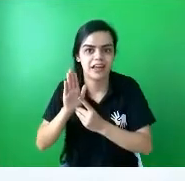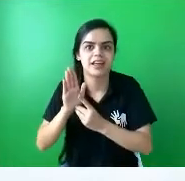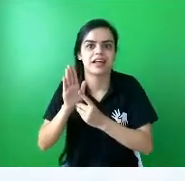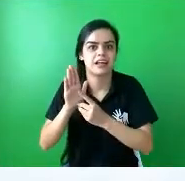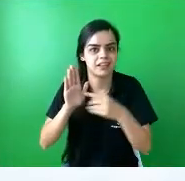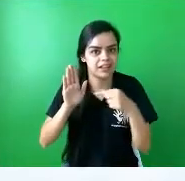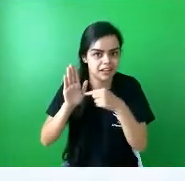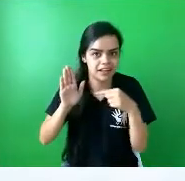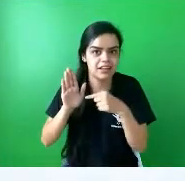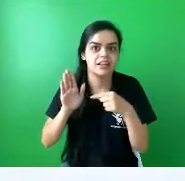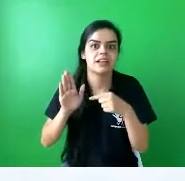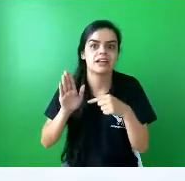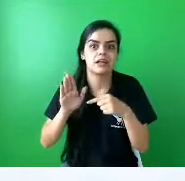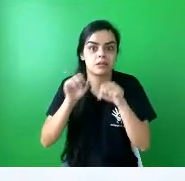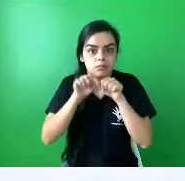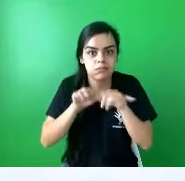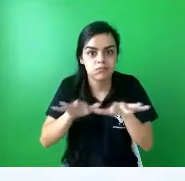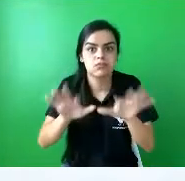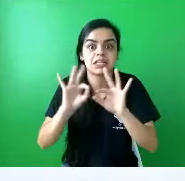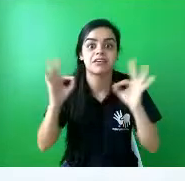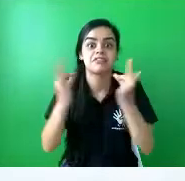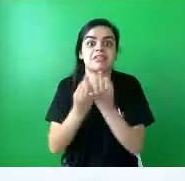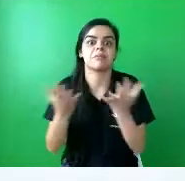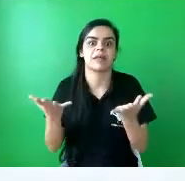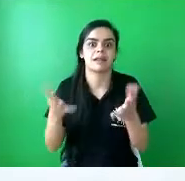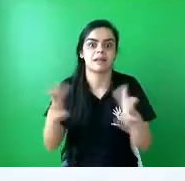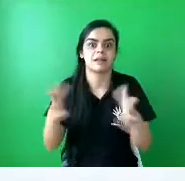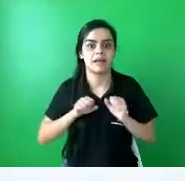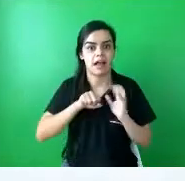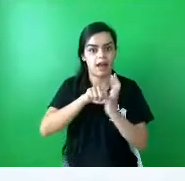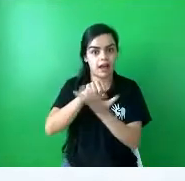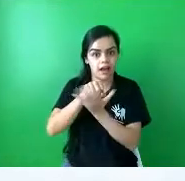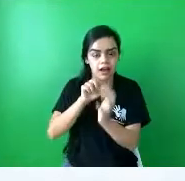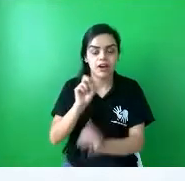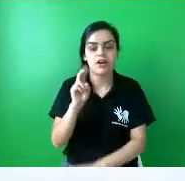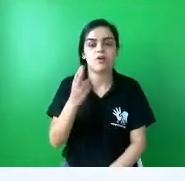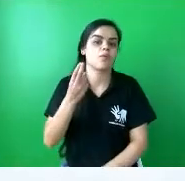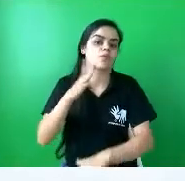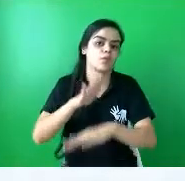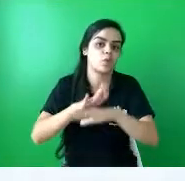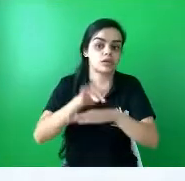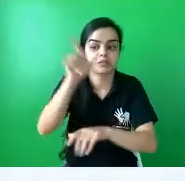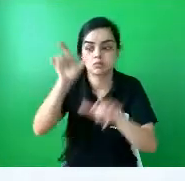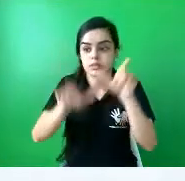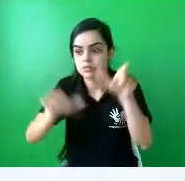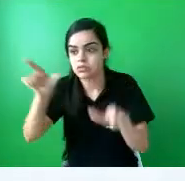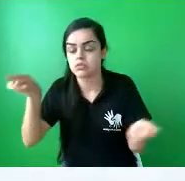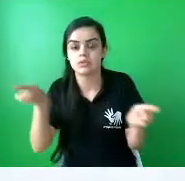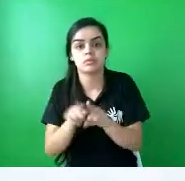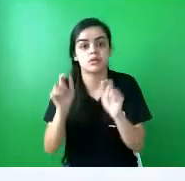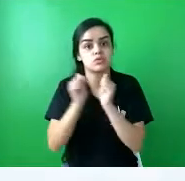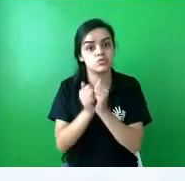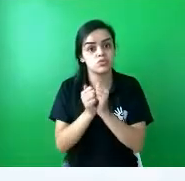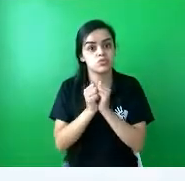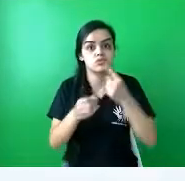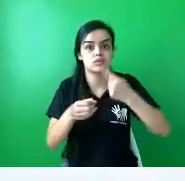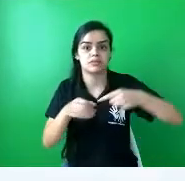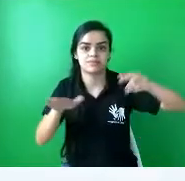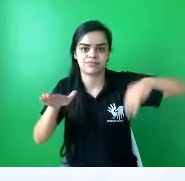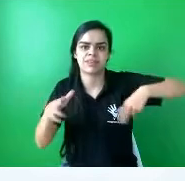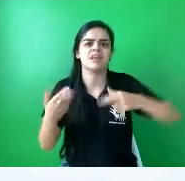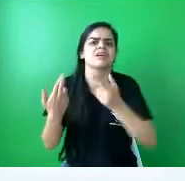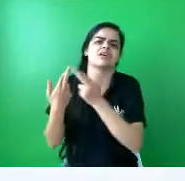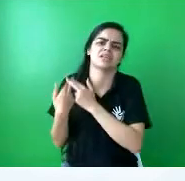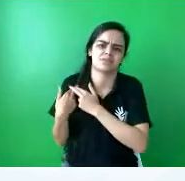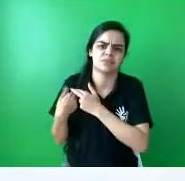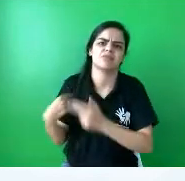isso, trazendo doença para a família do metalúrgico, ou trazendo doença para as pessoas que estão lá em Matinhos. Então, é uma responsabilidade